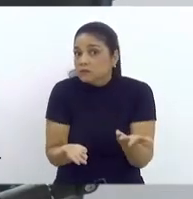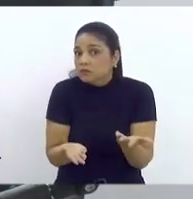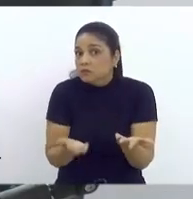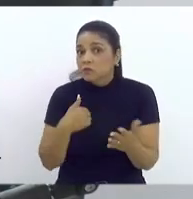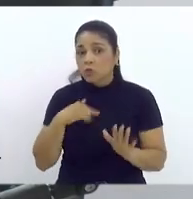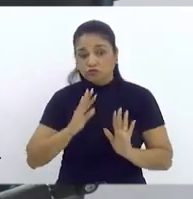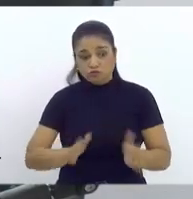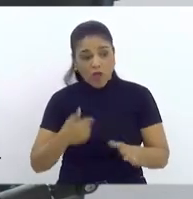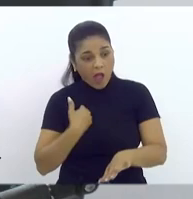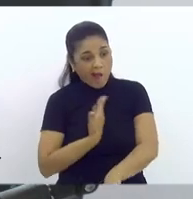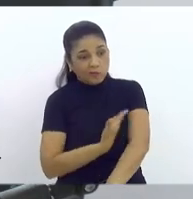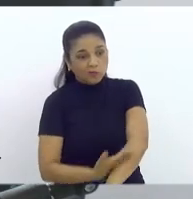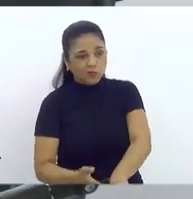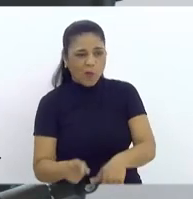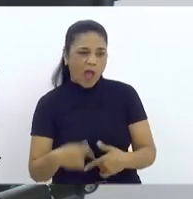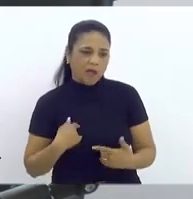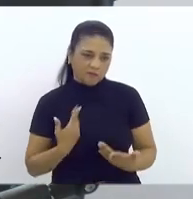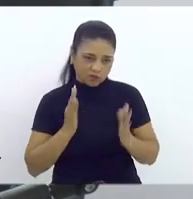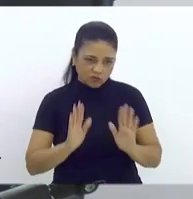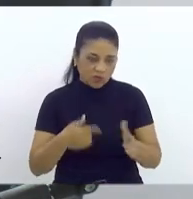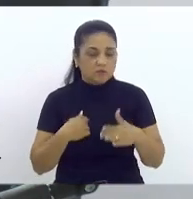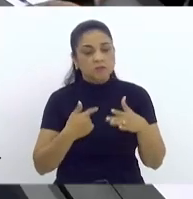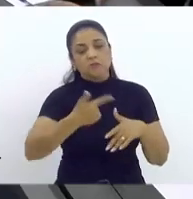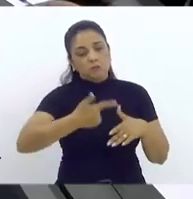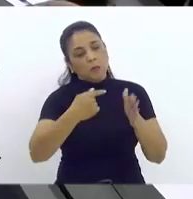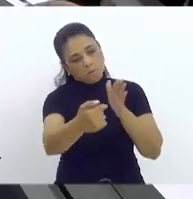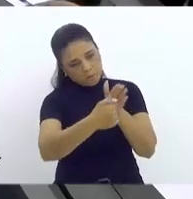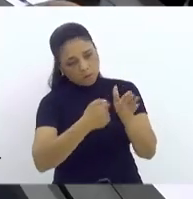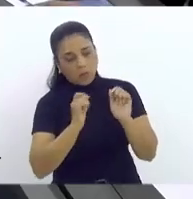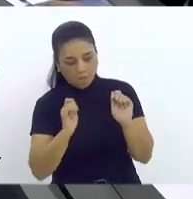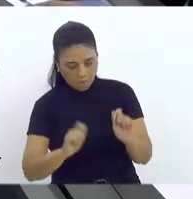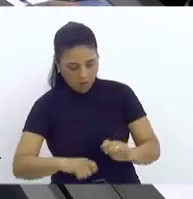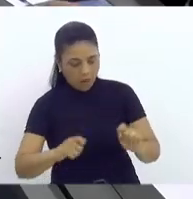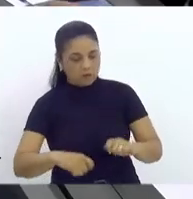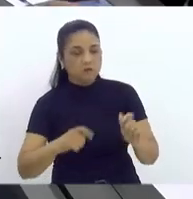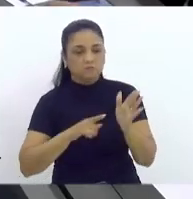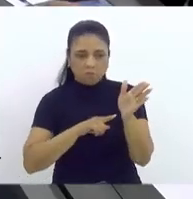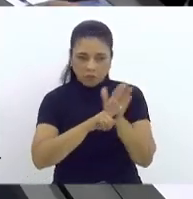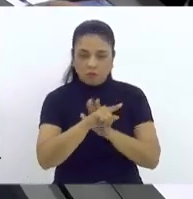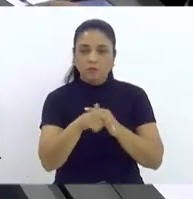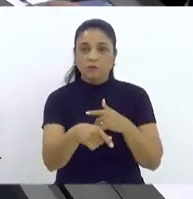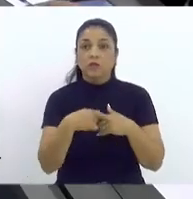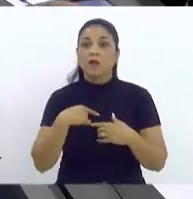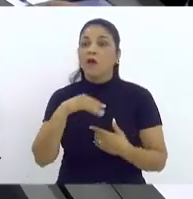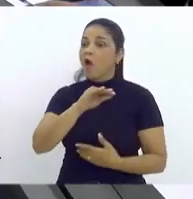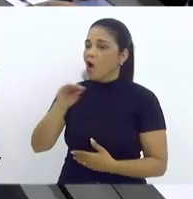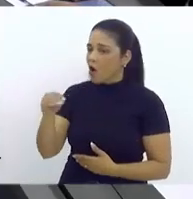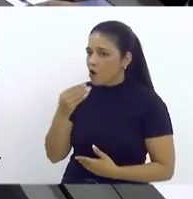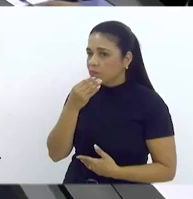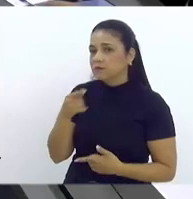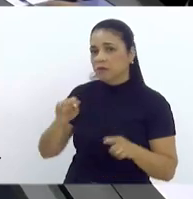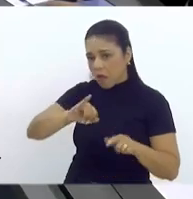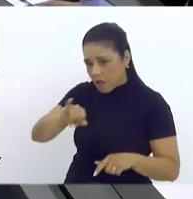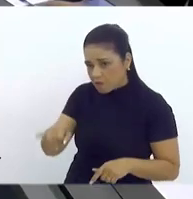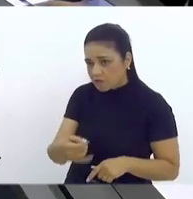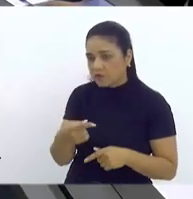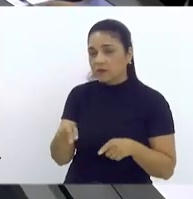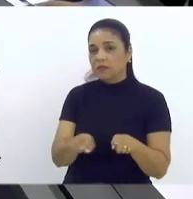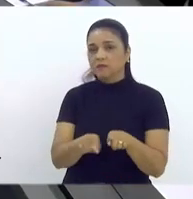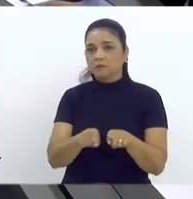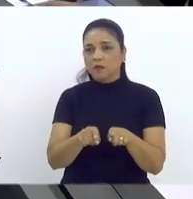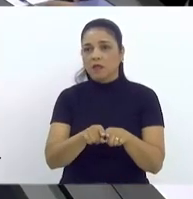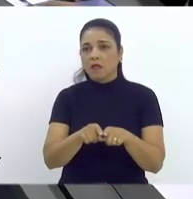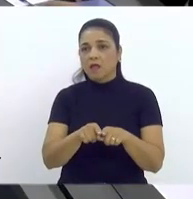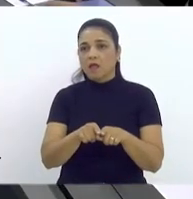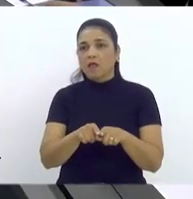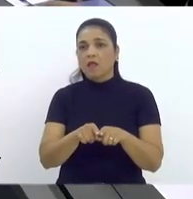Excelência puder fazer a segunda pergunta, então, eu lhe agradeço, deputado Brandão. Eu vou aproveitar até a oportunidade que você falou também, a respeito da cozinha, né? Que